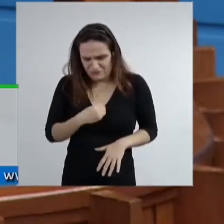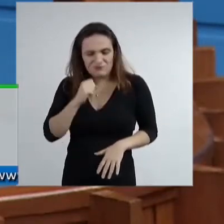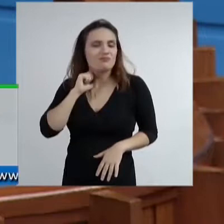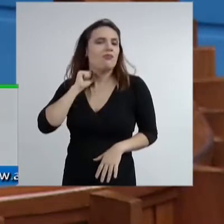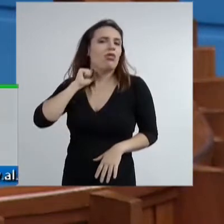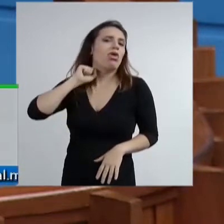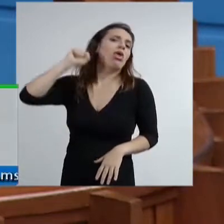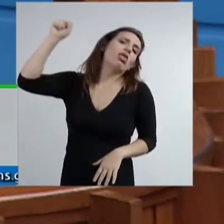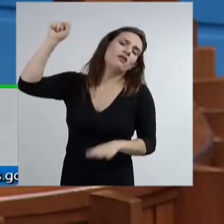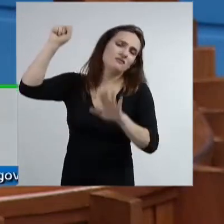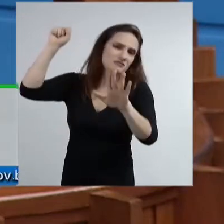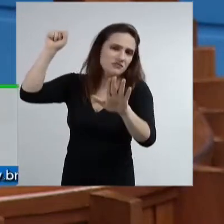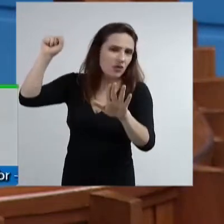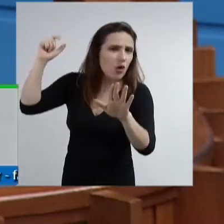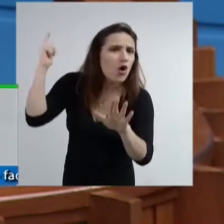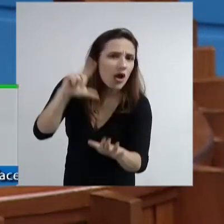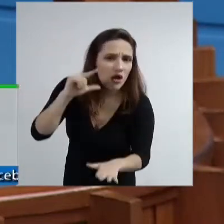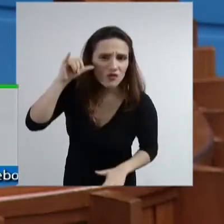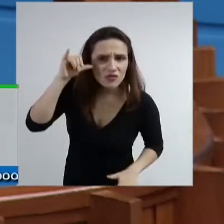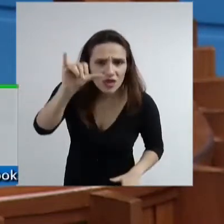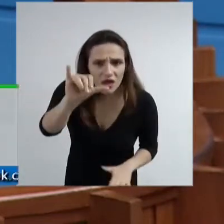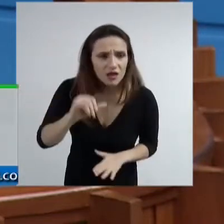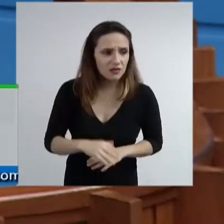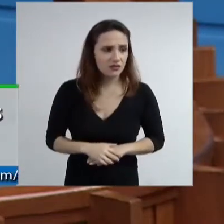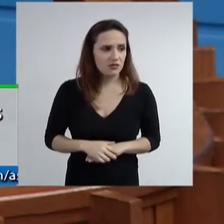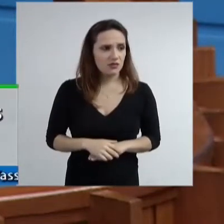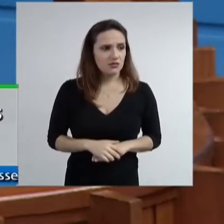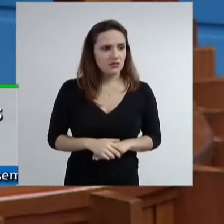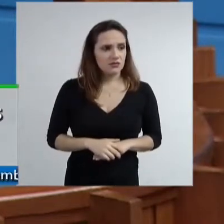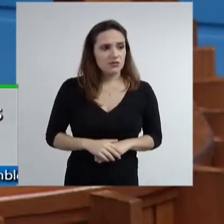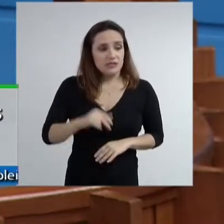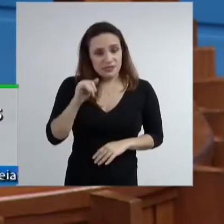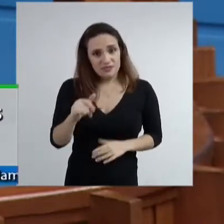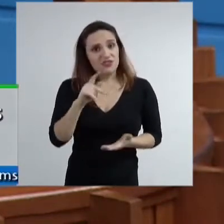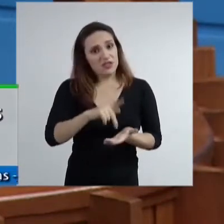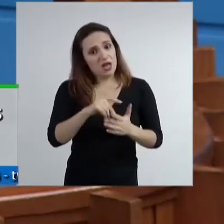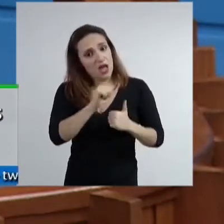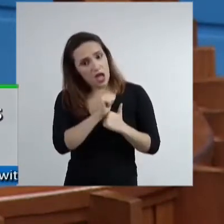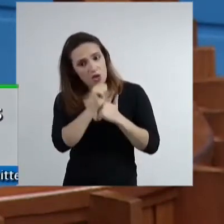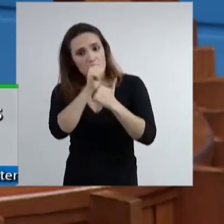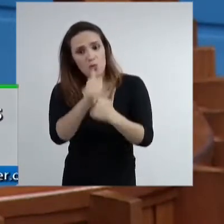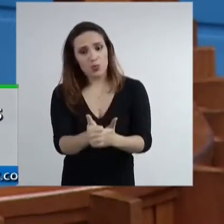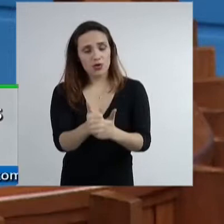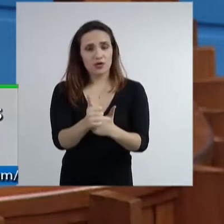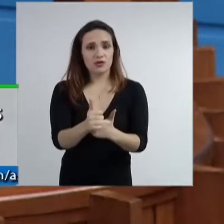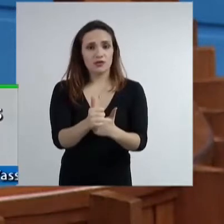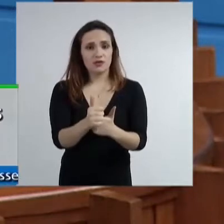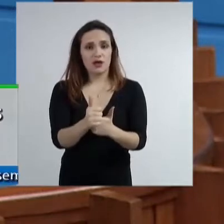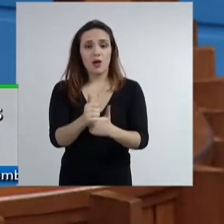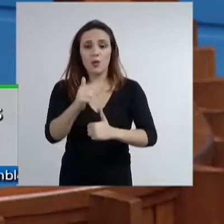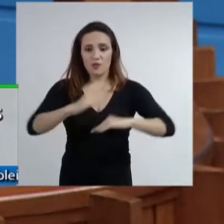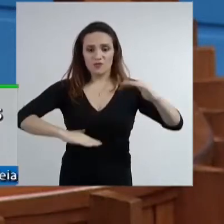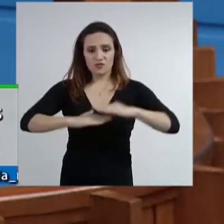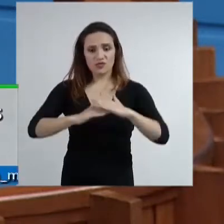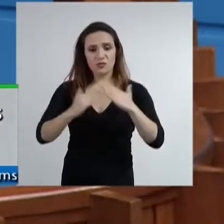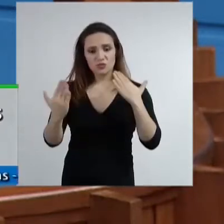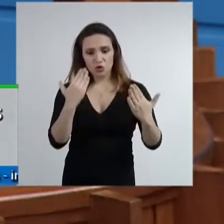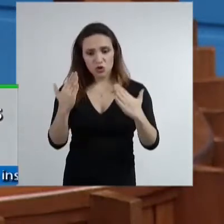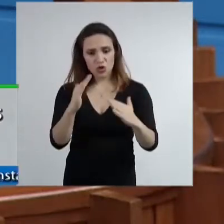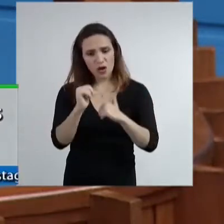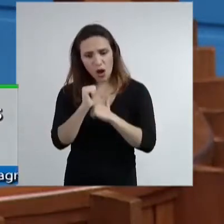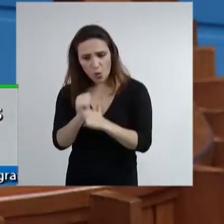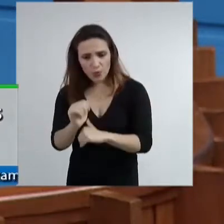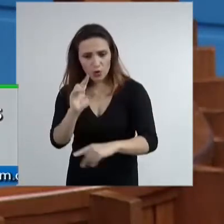não poderia ser evitado? Se nós tivéssemos esse acompanhamento psicológico nas escolas? Será que se nós tivéssemos